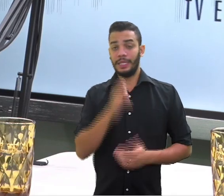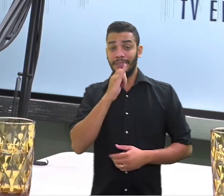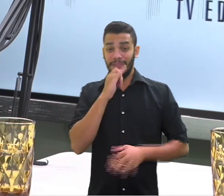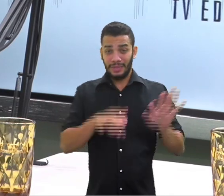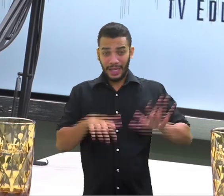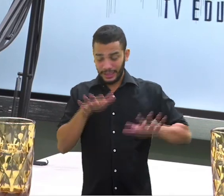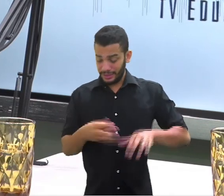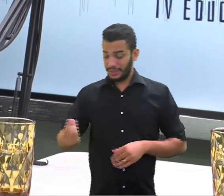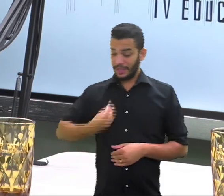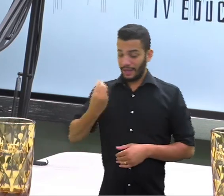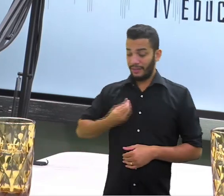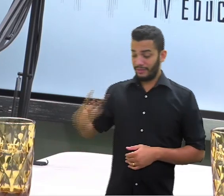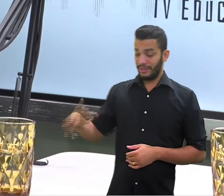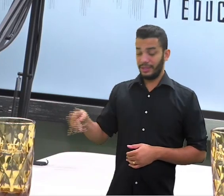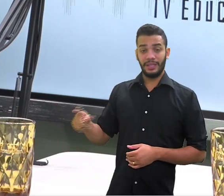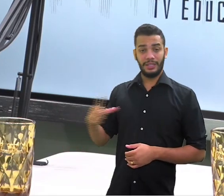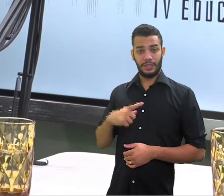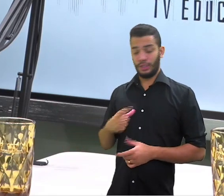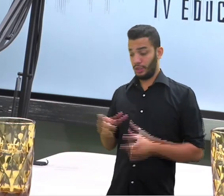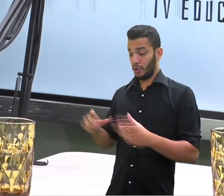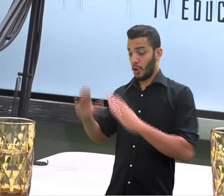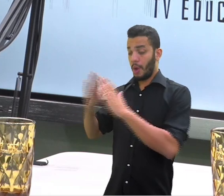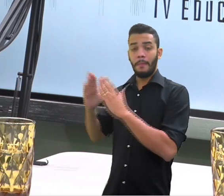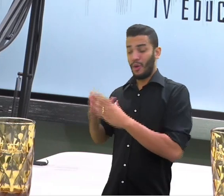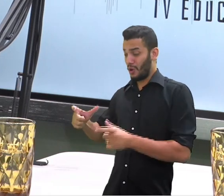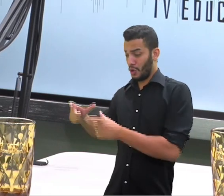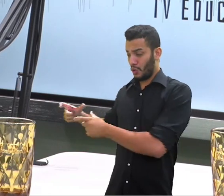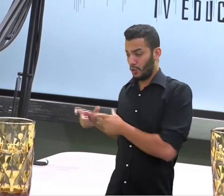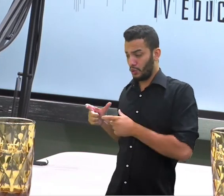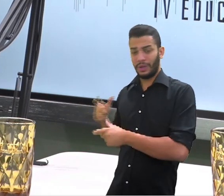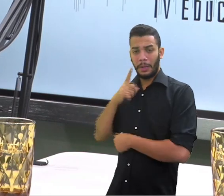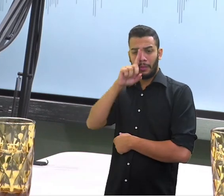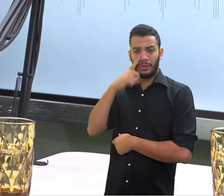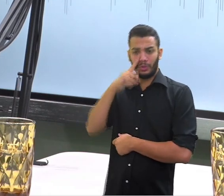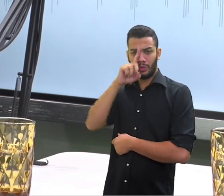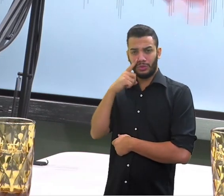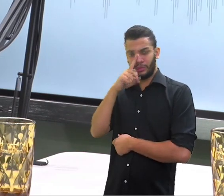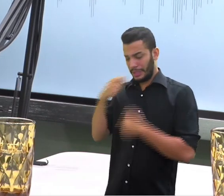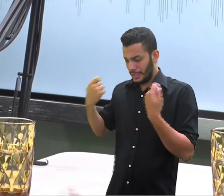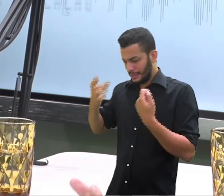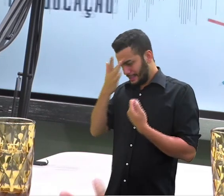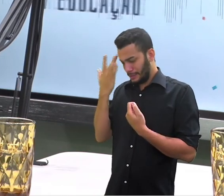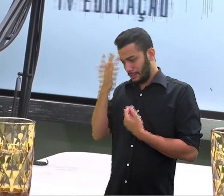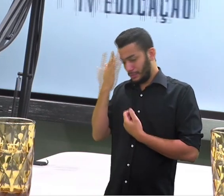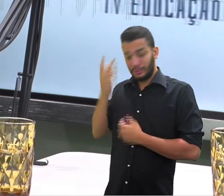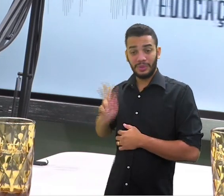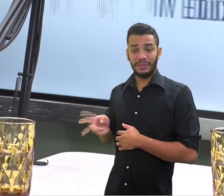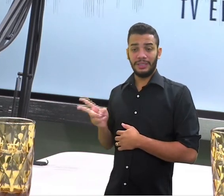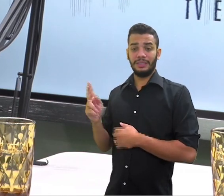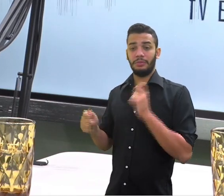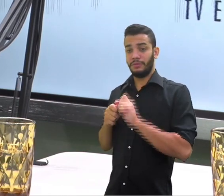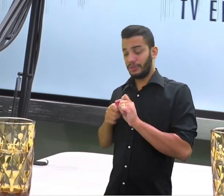escola vai dar continuidade a esse ambiente de conflito. E é um ambiente completamente diferente, com regras, e o aluno às vezes não sabe lidar com